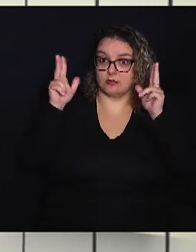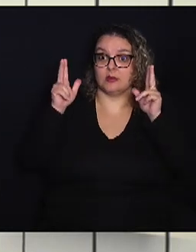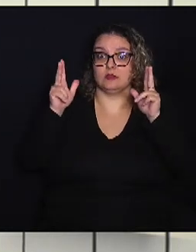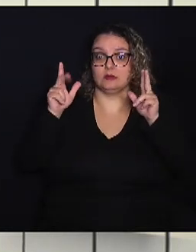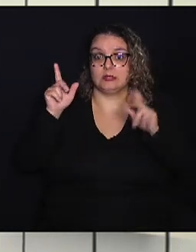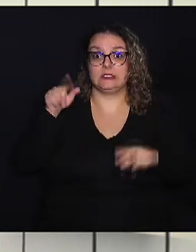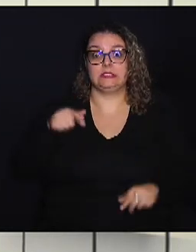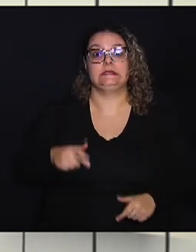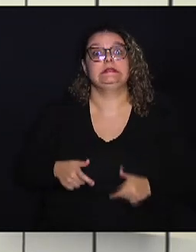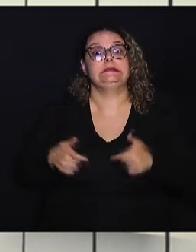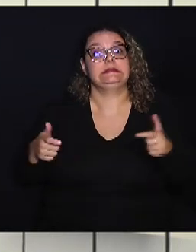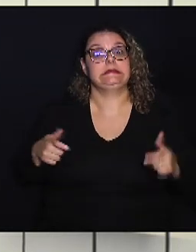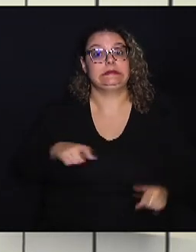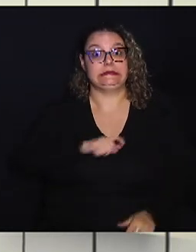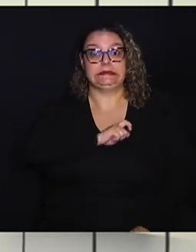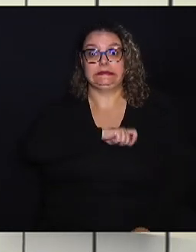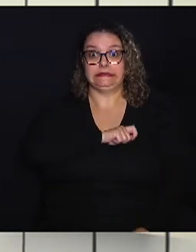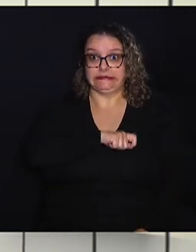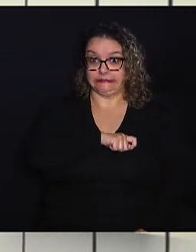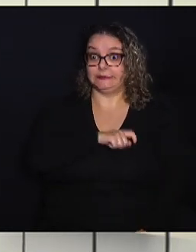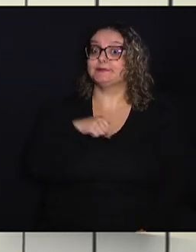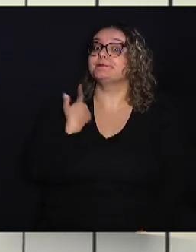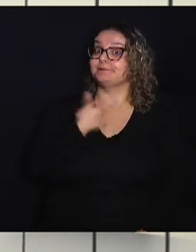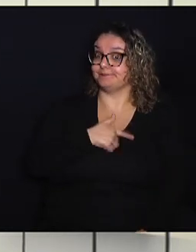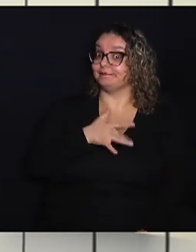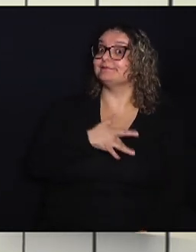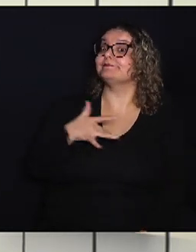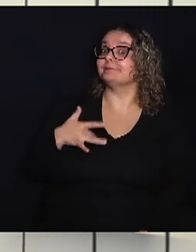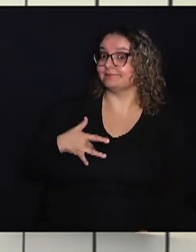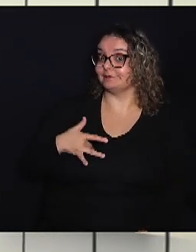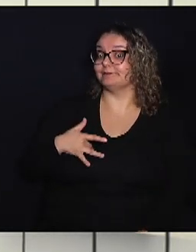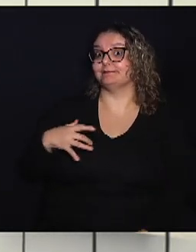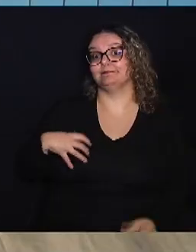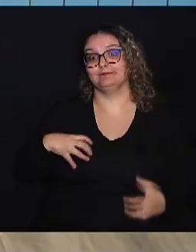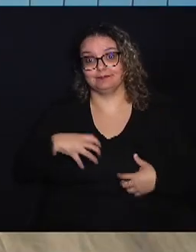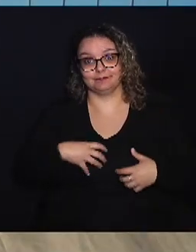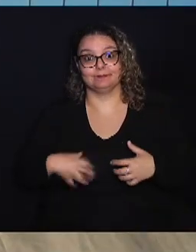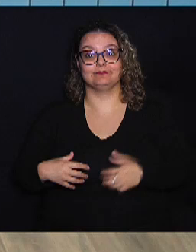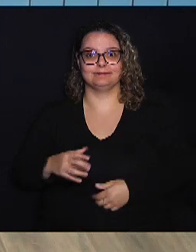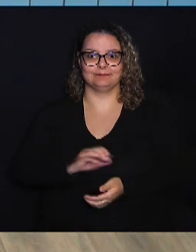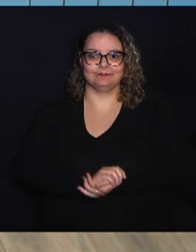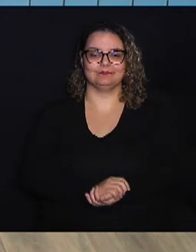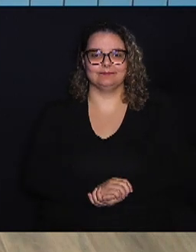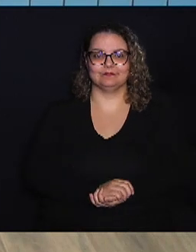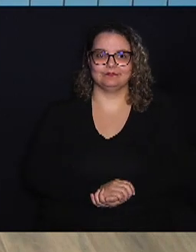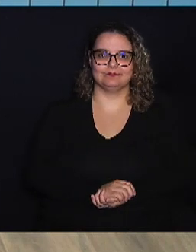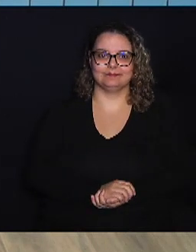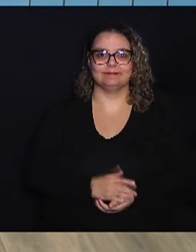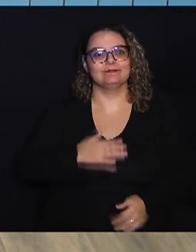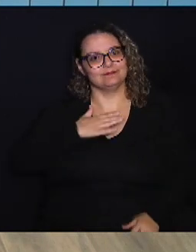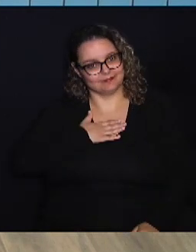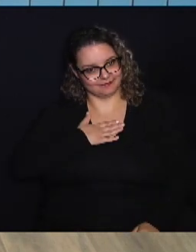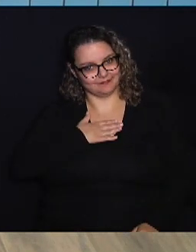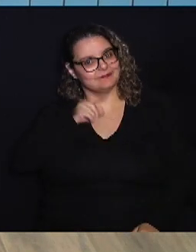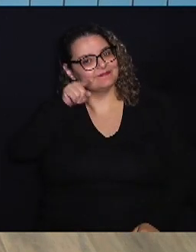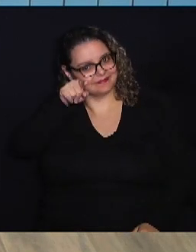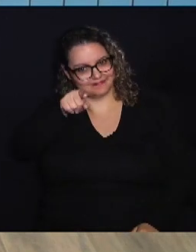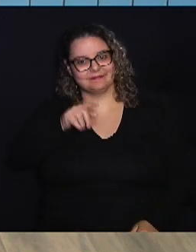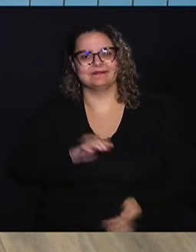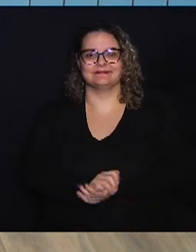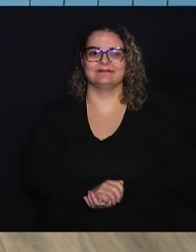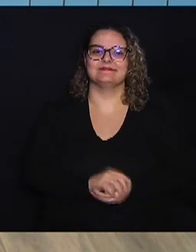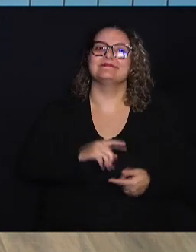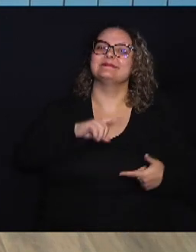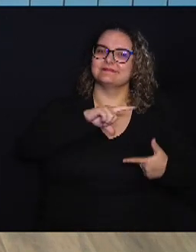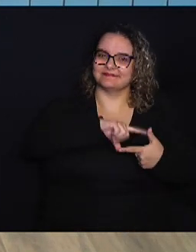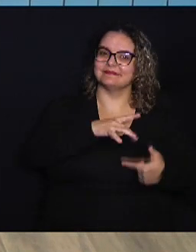os grandes vilões para a nossa saúde do organismo. Para mim e para você, é o